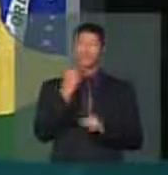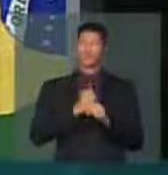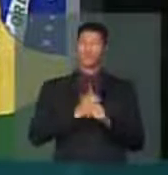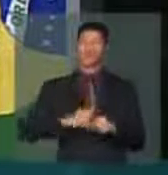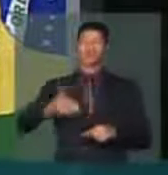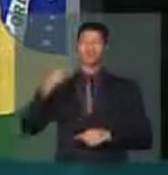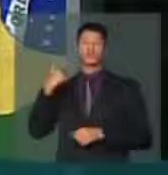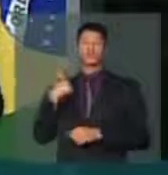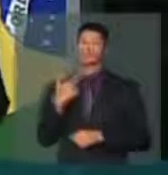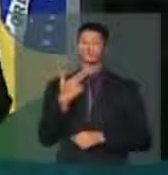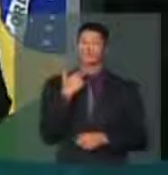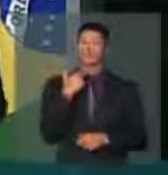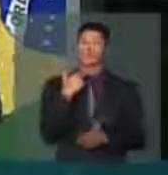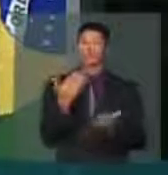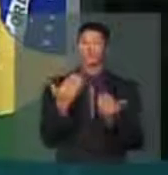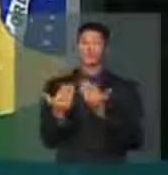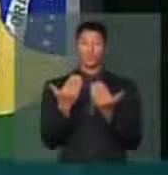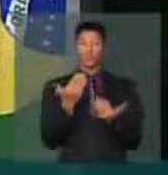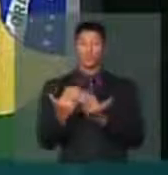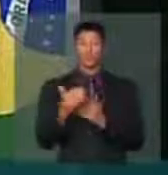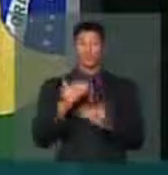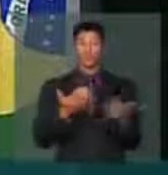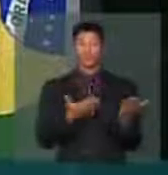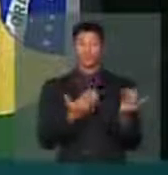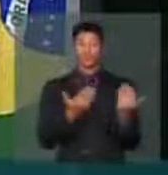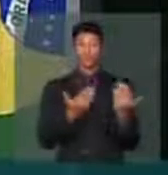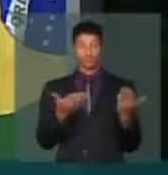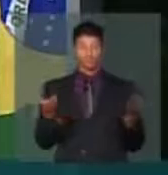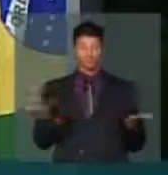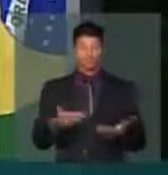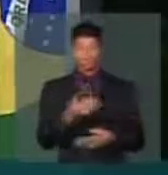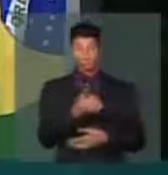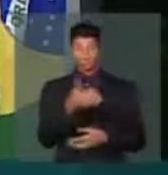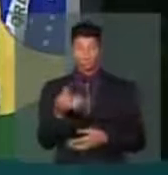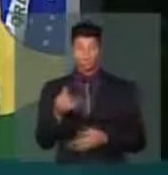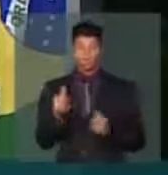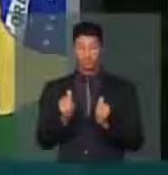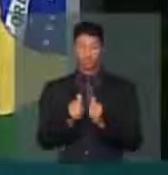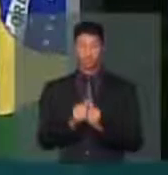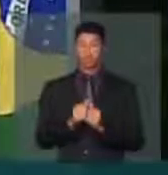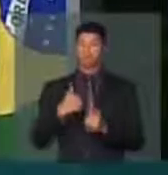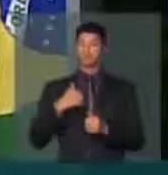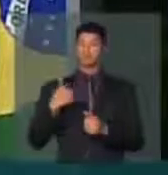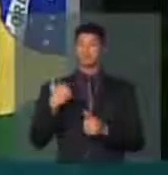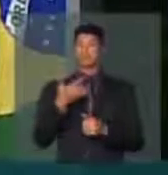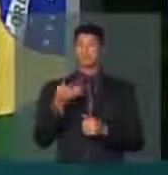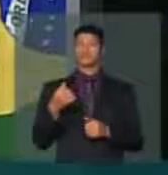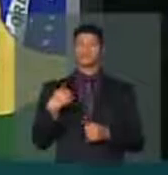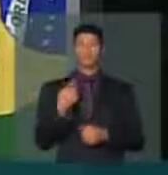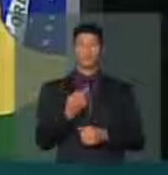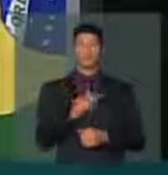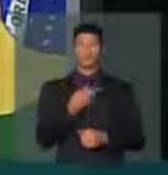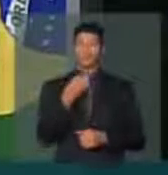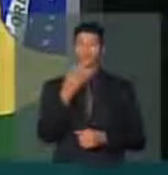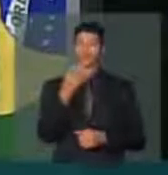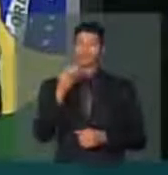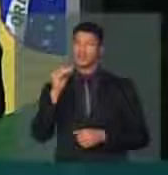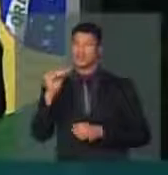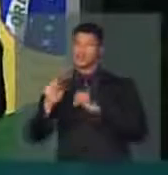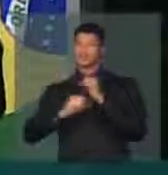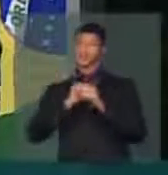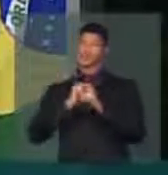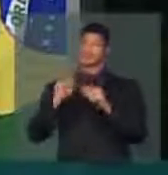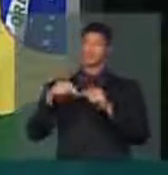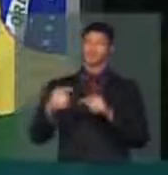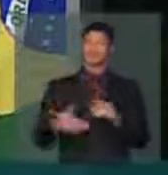atrás. Eu não posso comparar com um jovem hoje de 16 anos comigo quando tinha 16 anos. Nós estamos 4 décadas